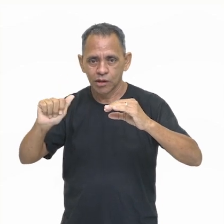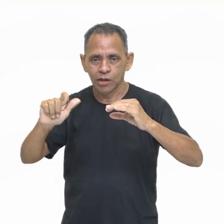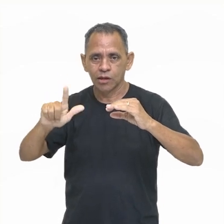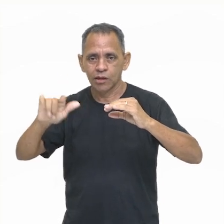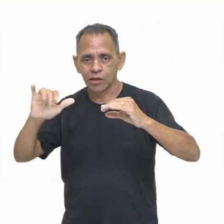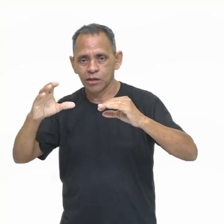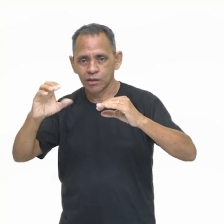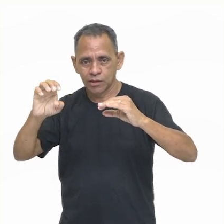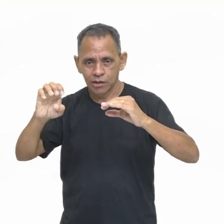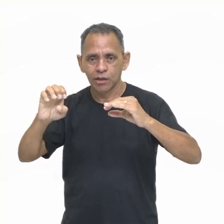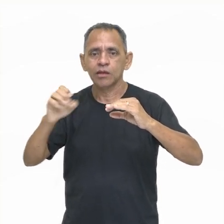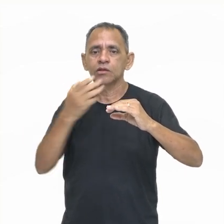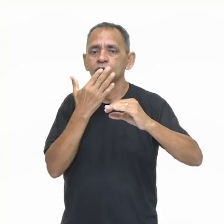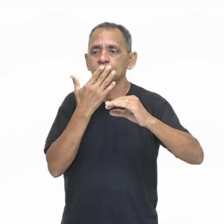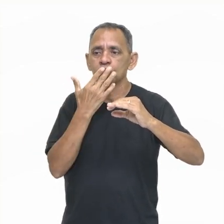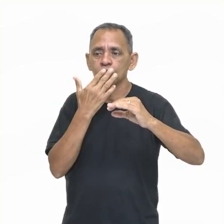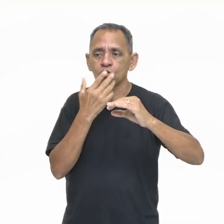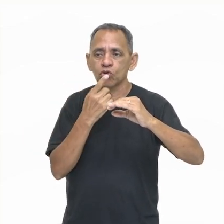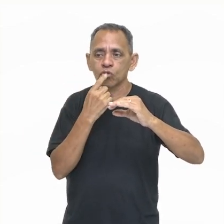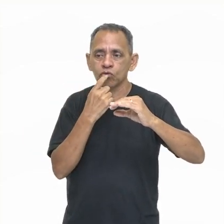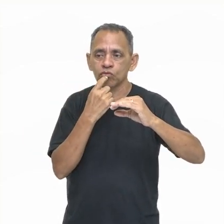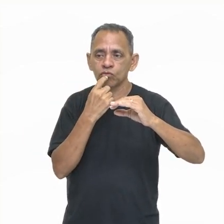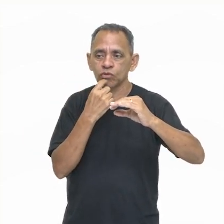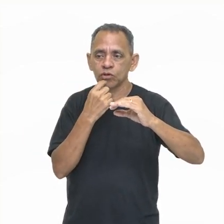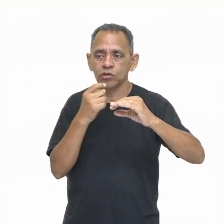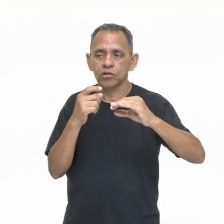dessa maneira. Glico,